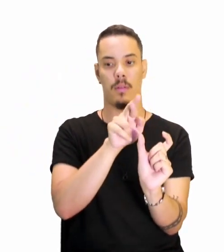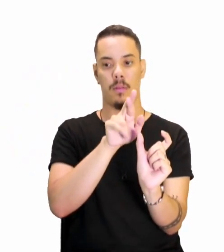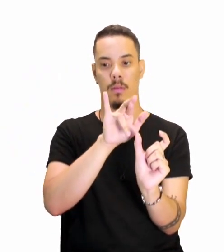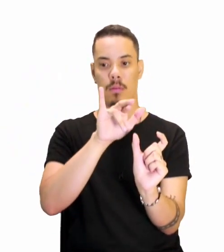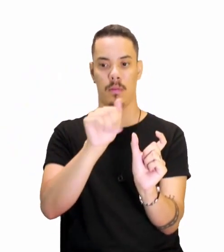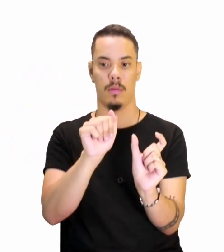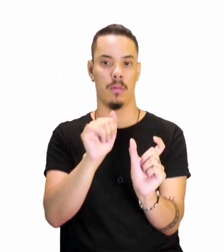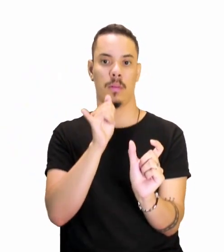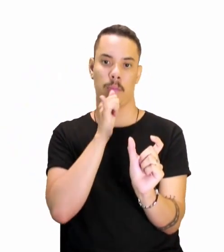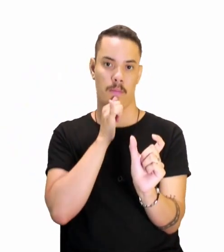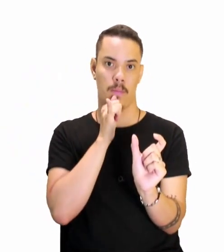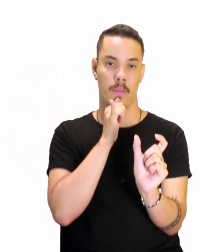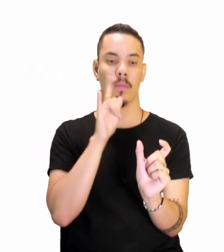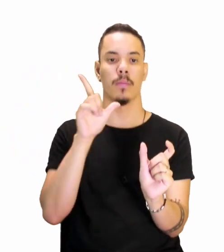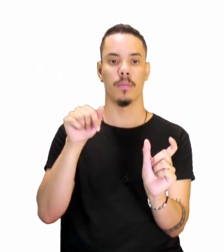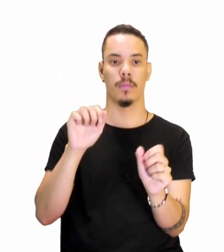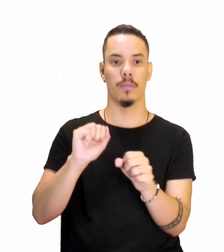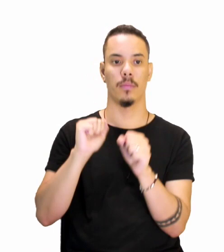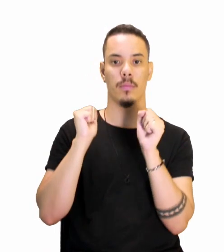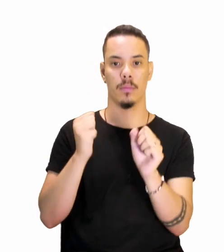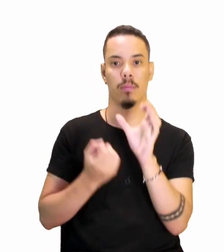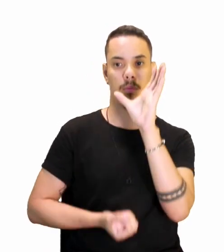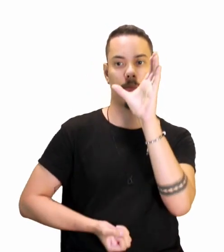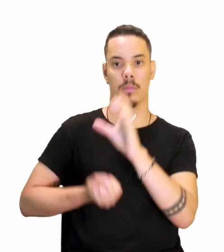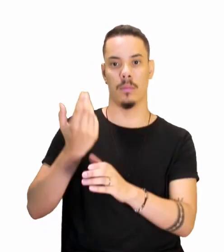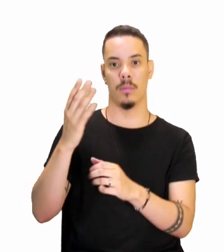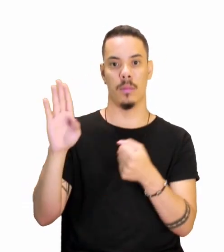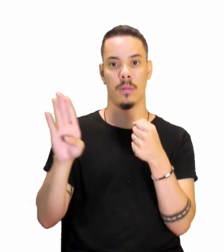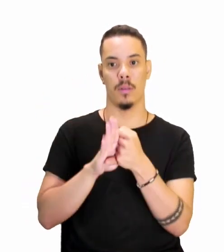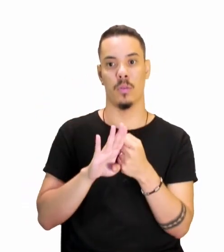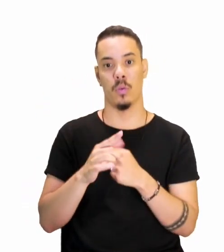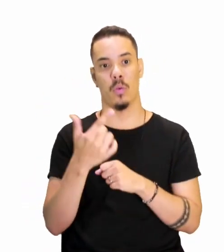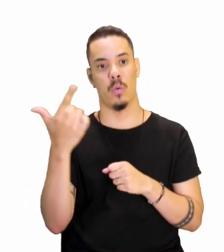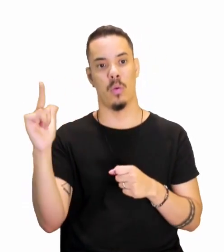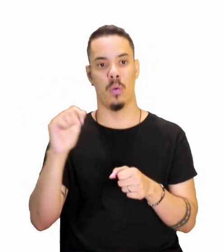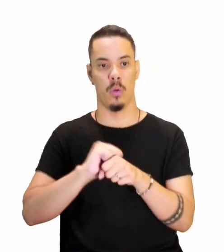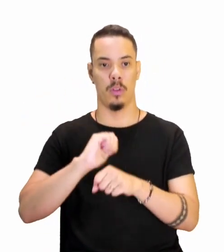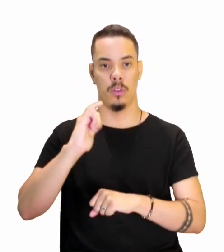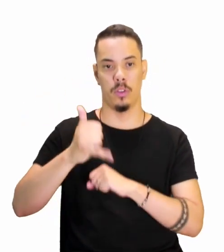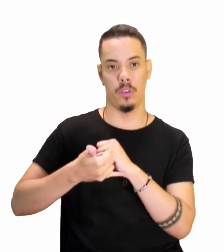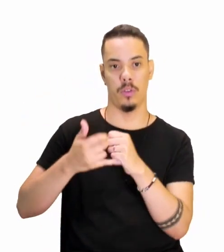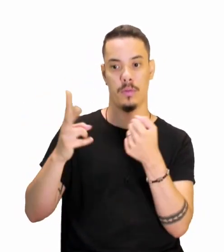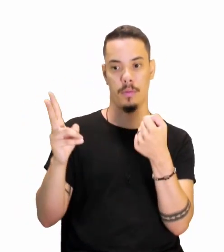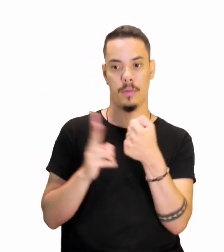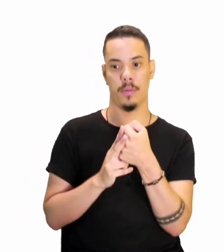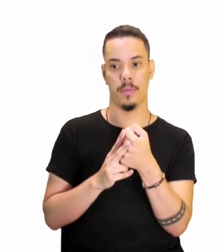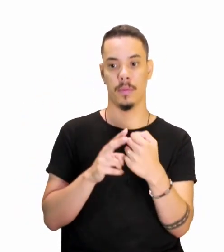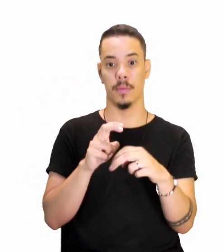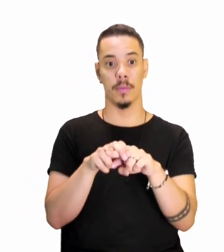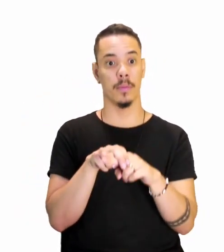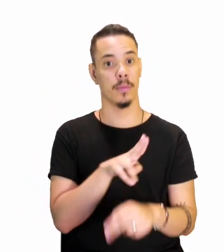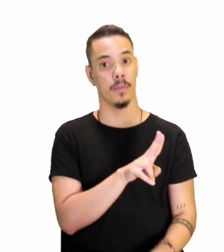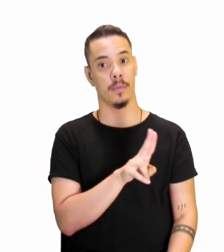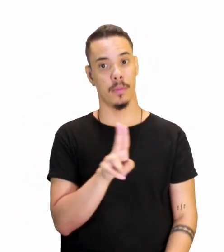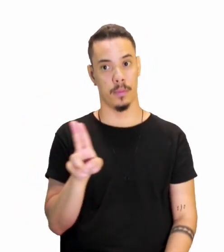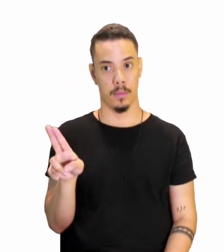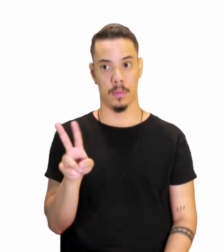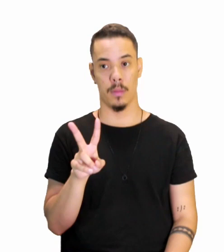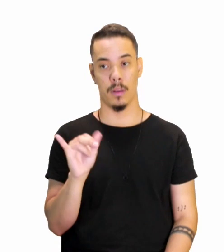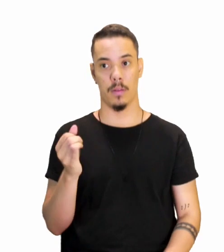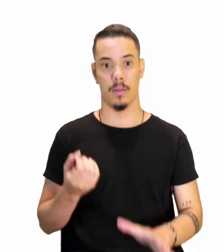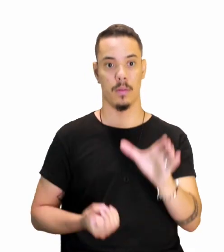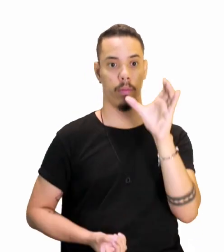de adjetivo e de verbo. Beleza? Por isso que é primitivo. Ele que vai